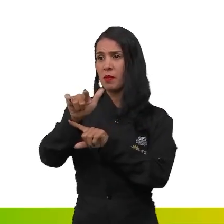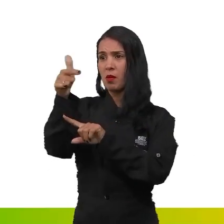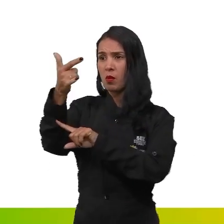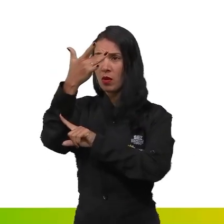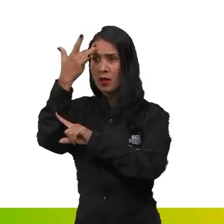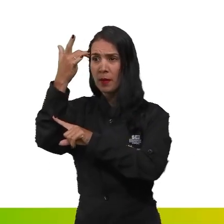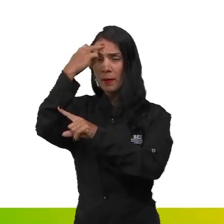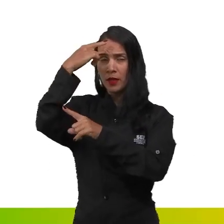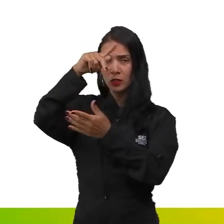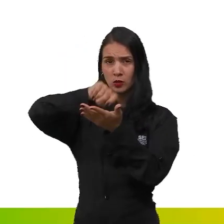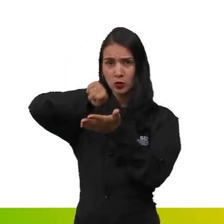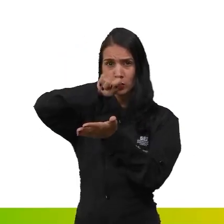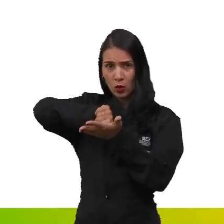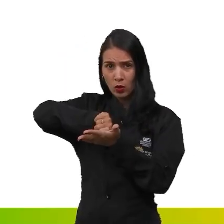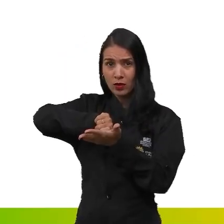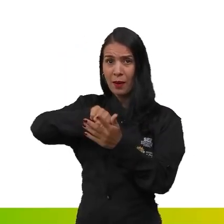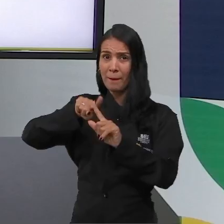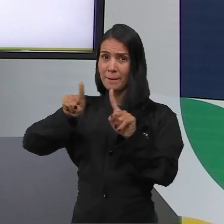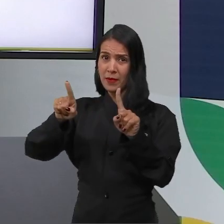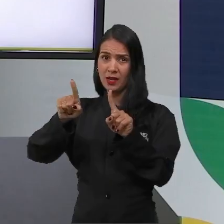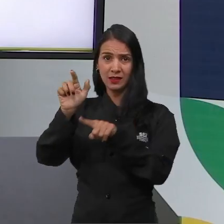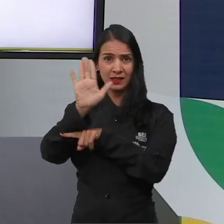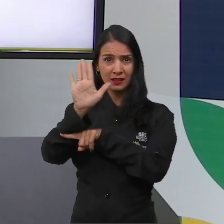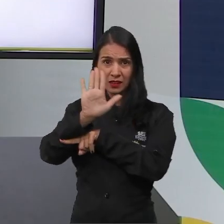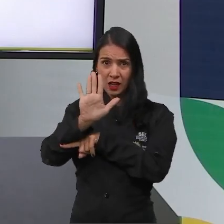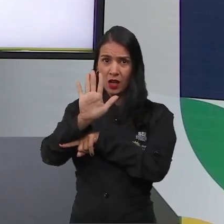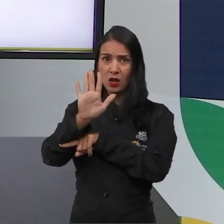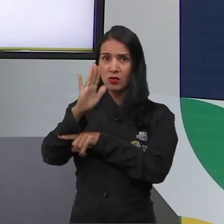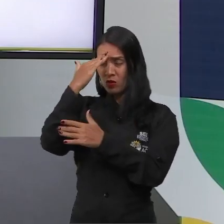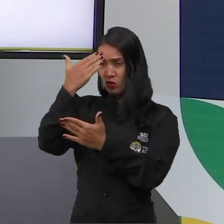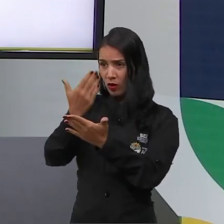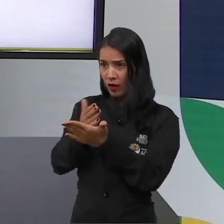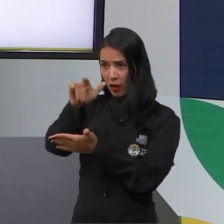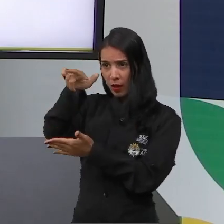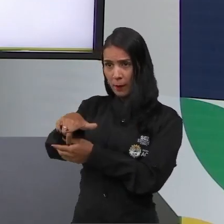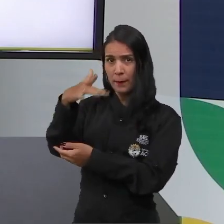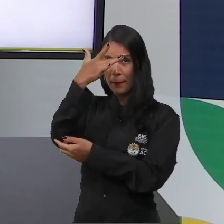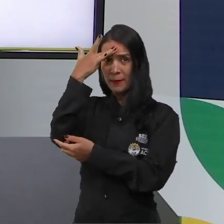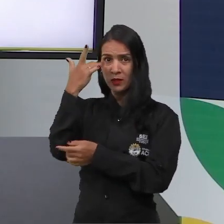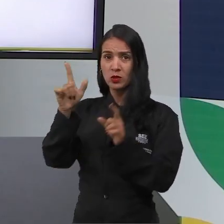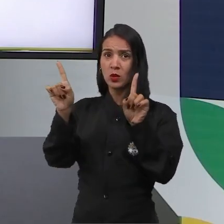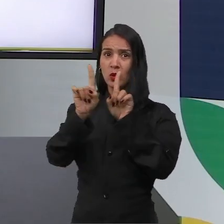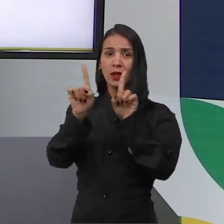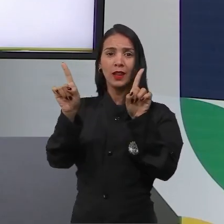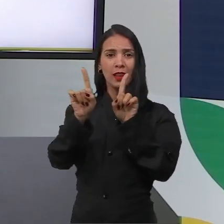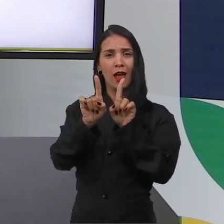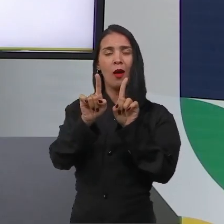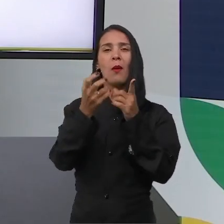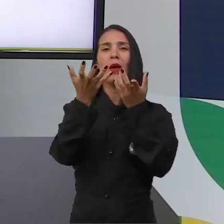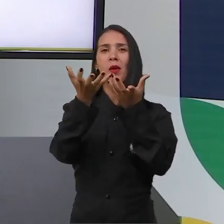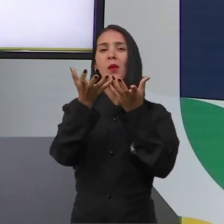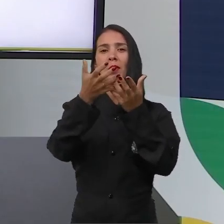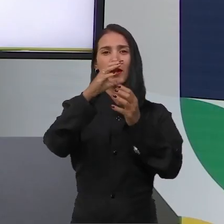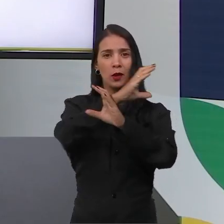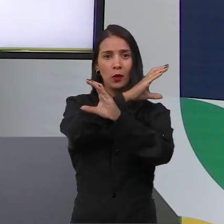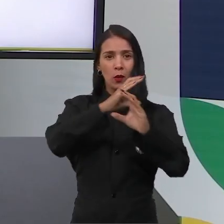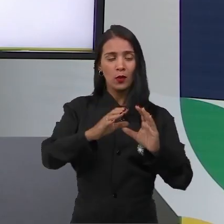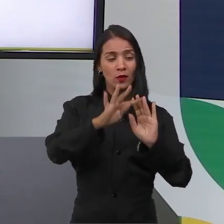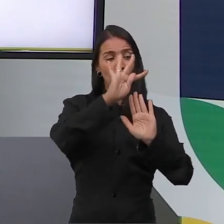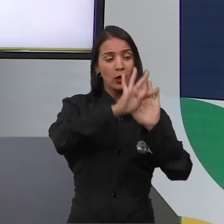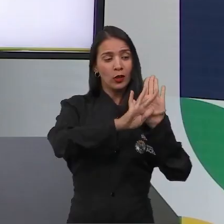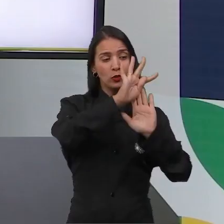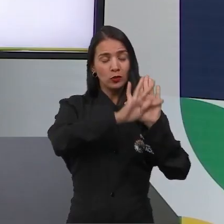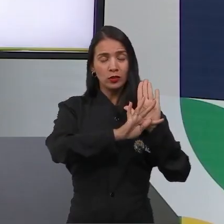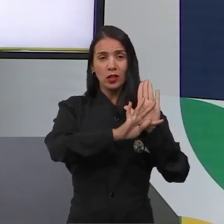escreveu. Então, significa dizer que ao produzir o meu texto, eu produzo lá na terceira pessoa, que eu não identifico